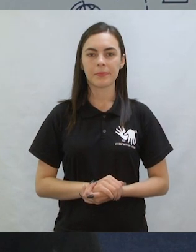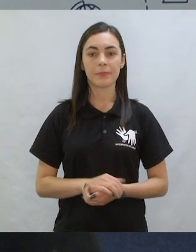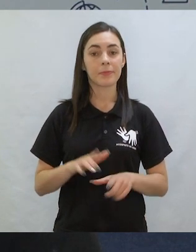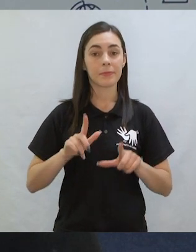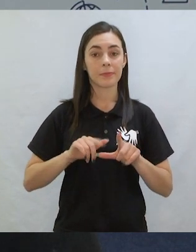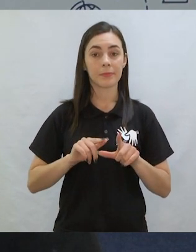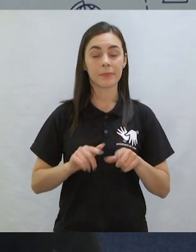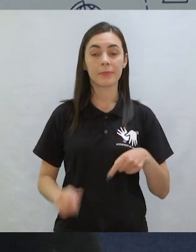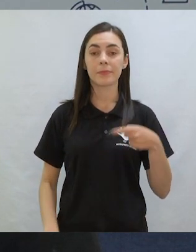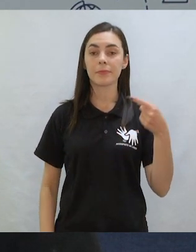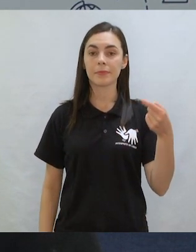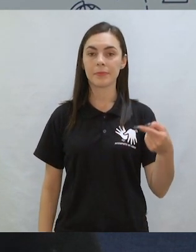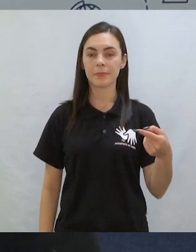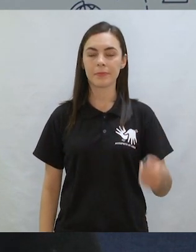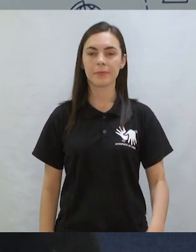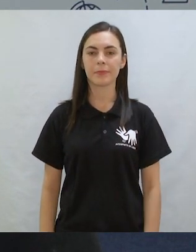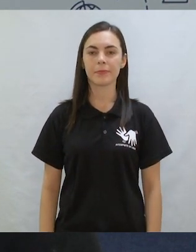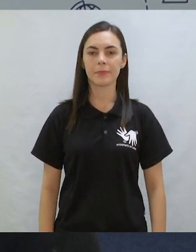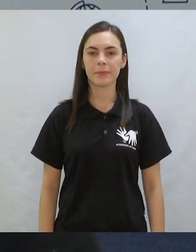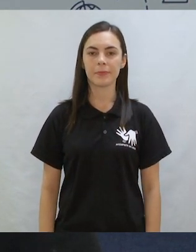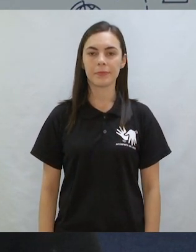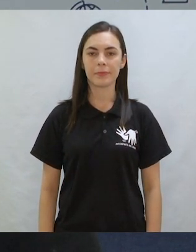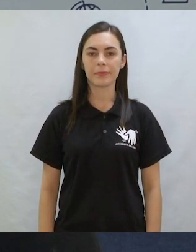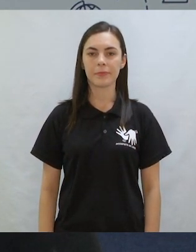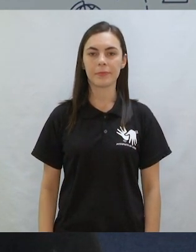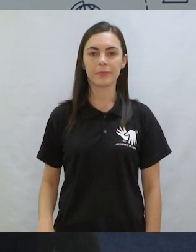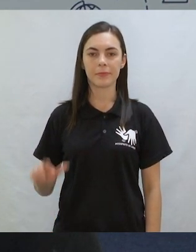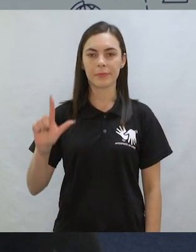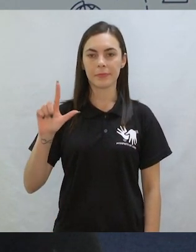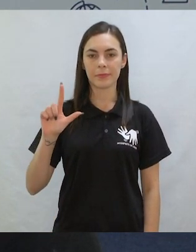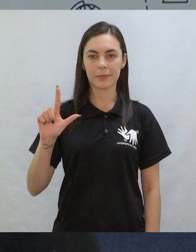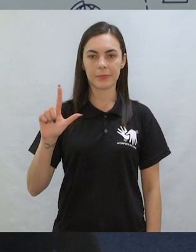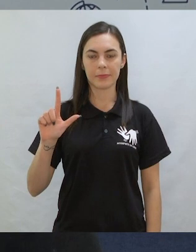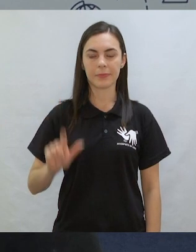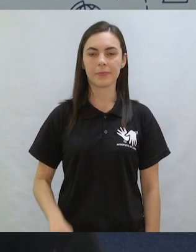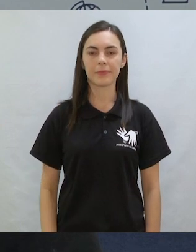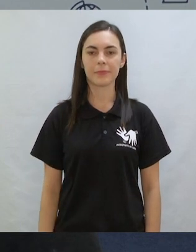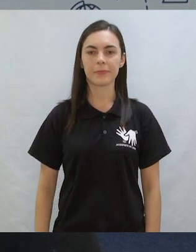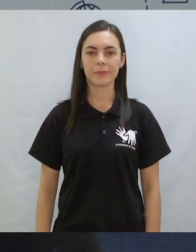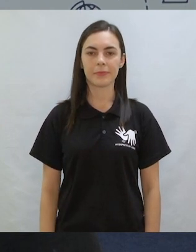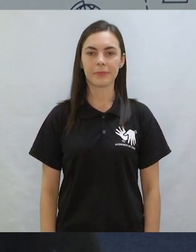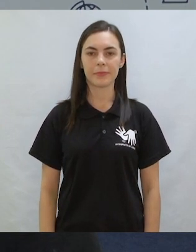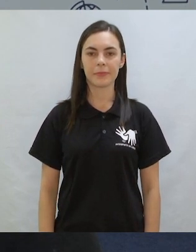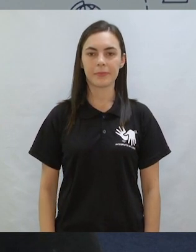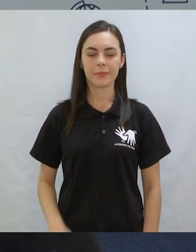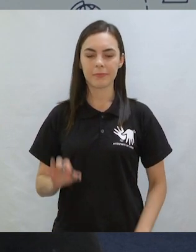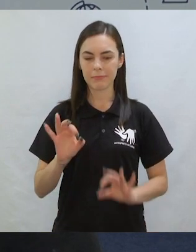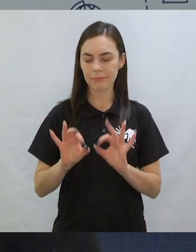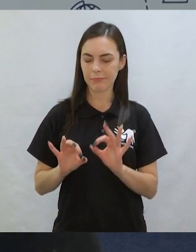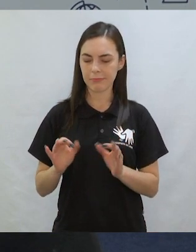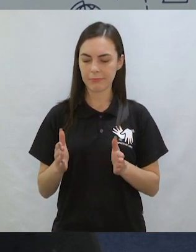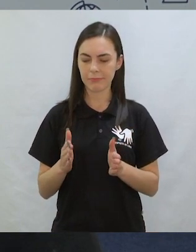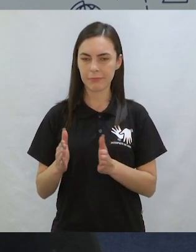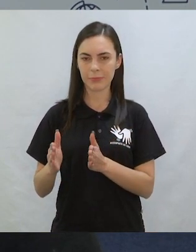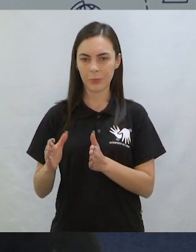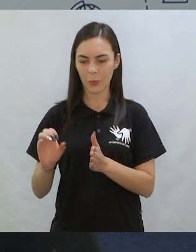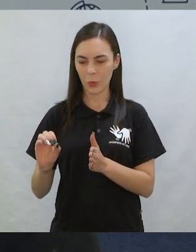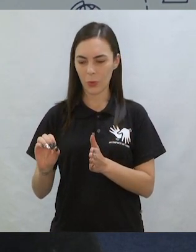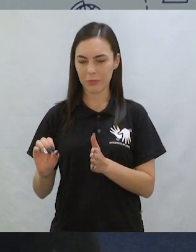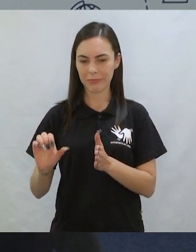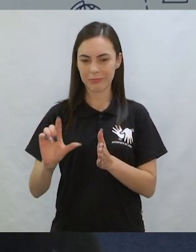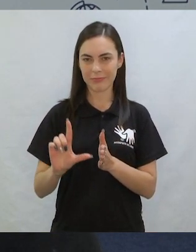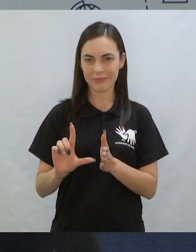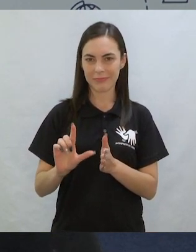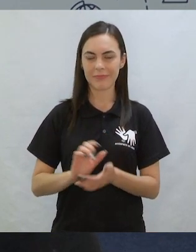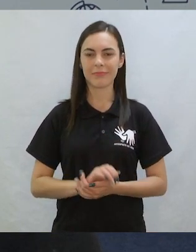A outra letra, peguem lá, letra L. L, vamos pôr ao ladinho aqui do